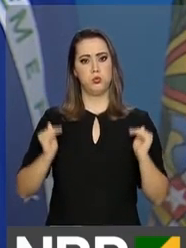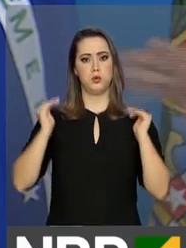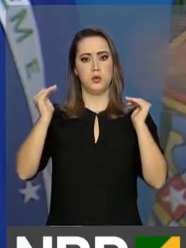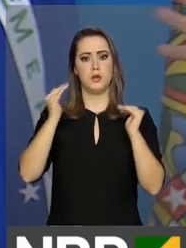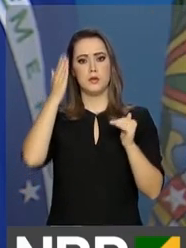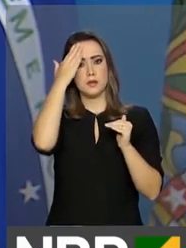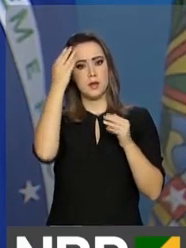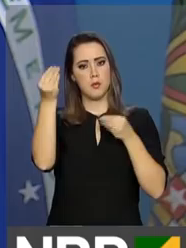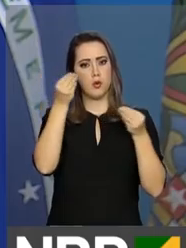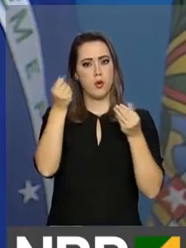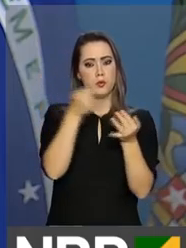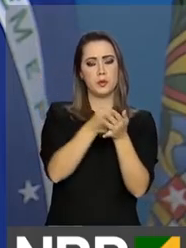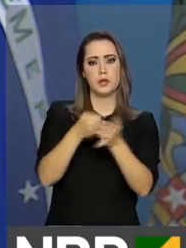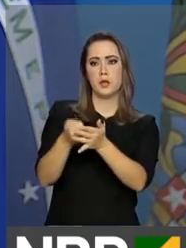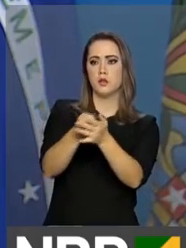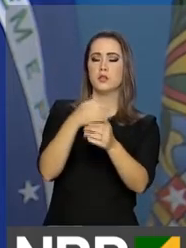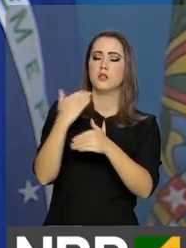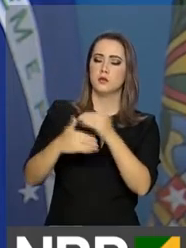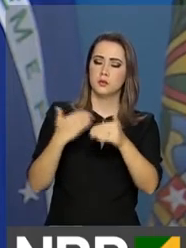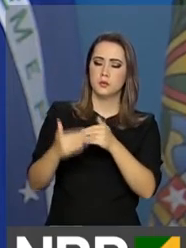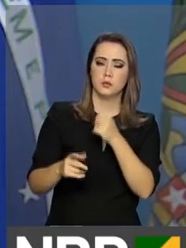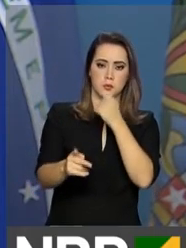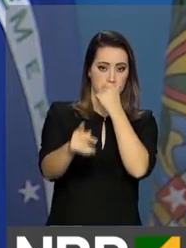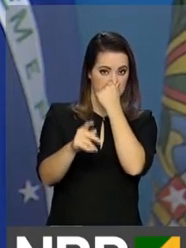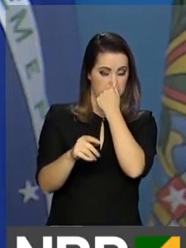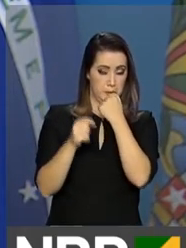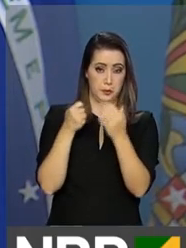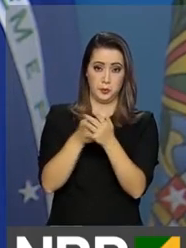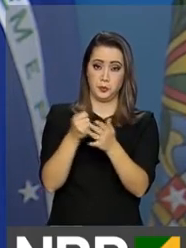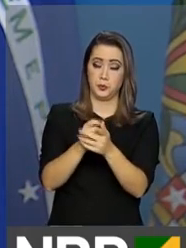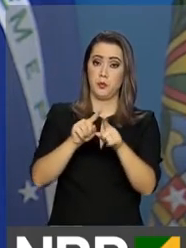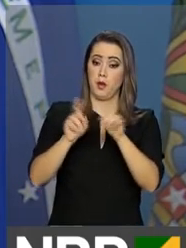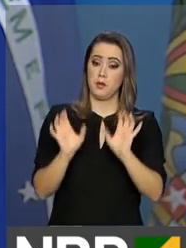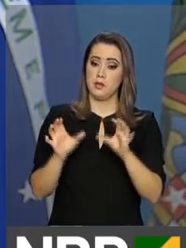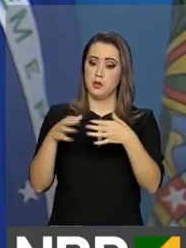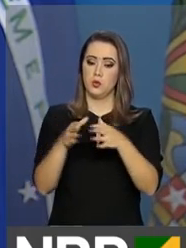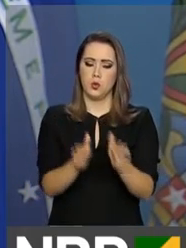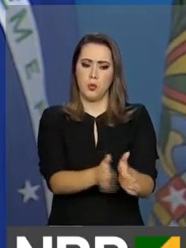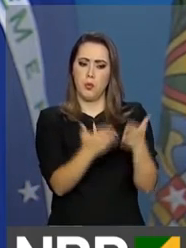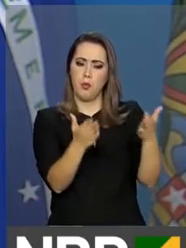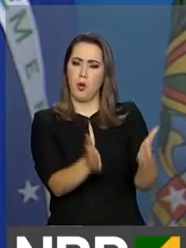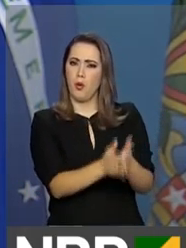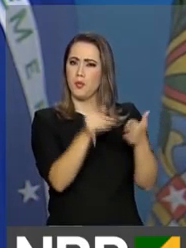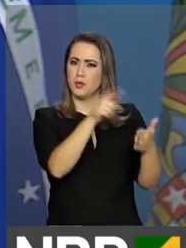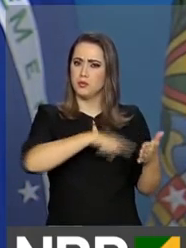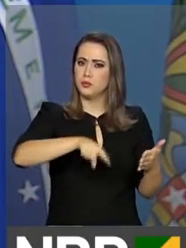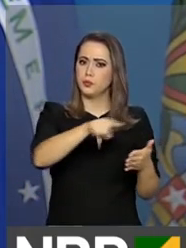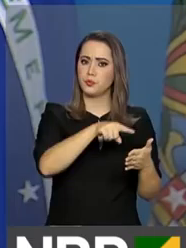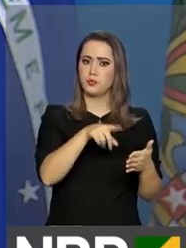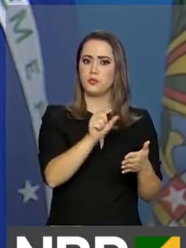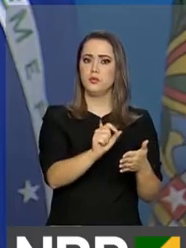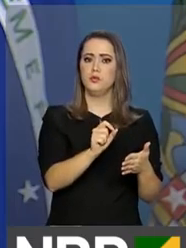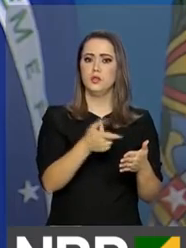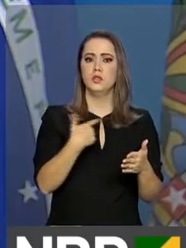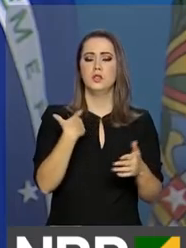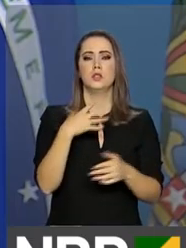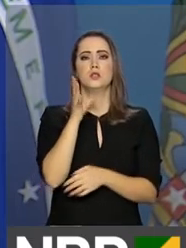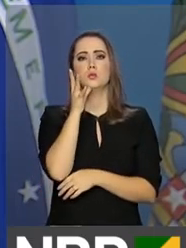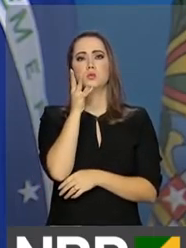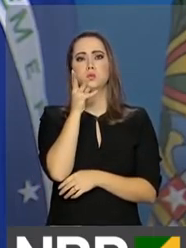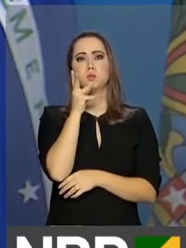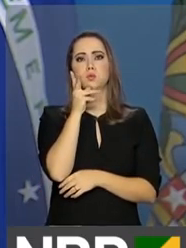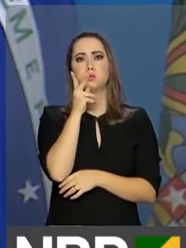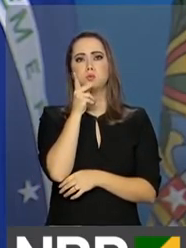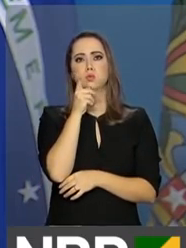como recolher, recolhem permanentemente, se aposentam muito antes. Mas estes, os pobres coitados, os mais pobres, estes levam muito tempo